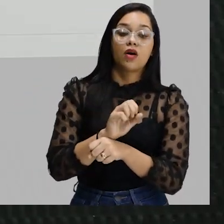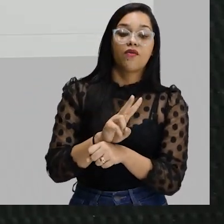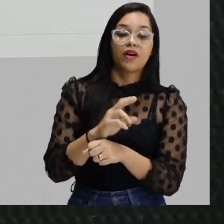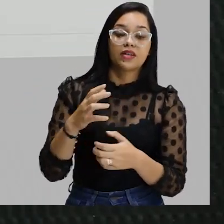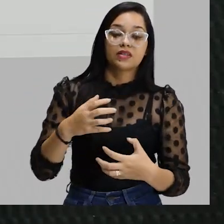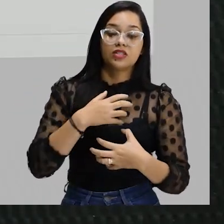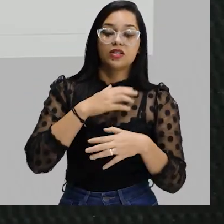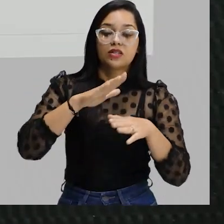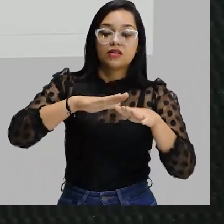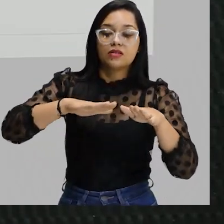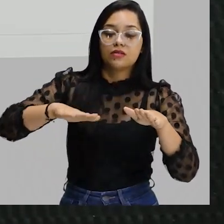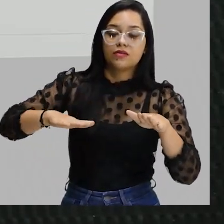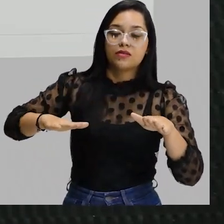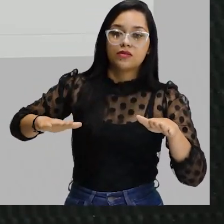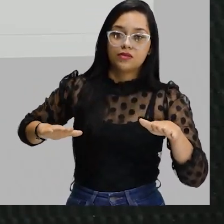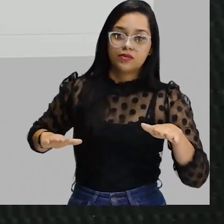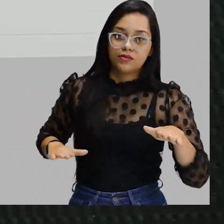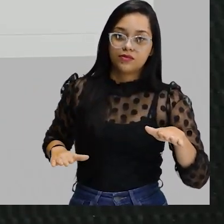sentir essa desaceleração.